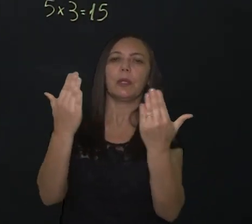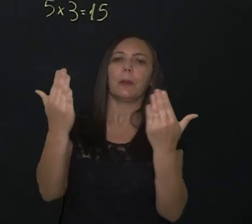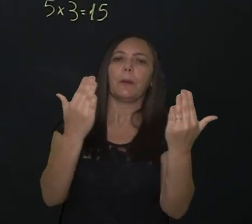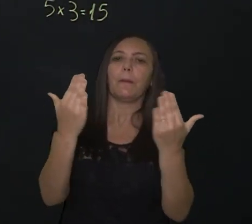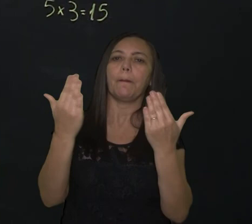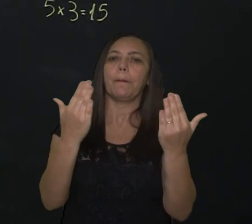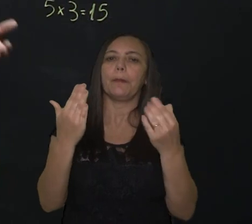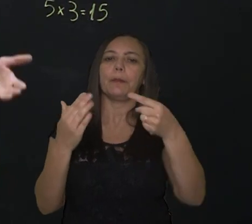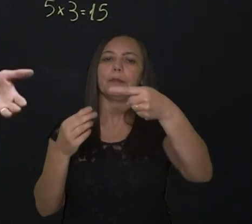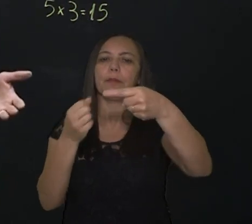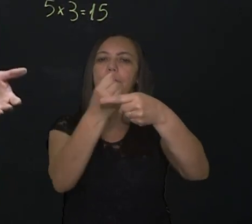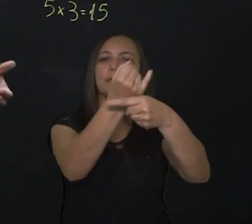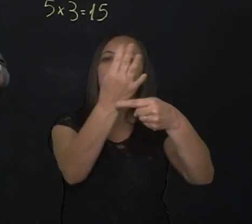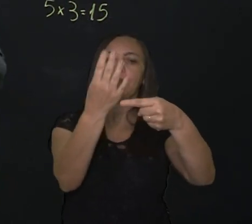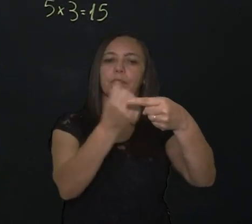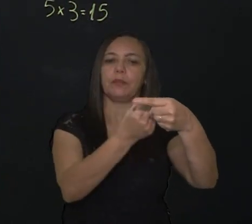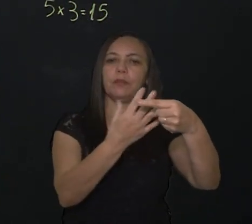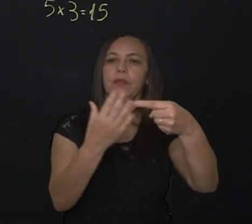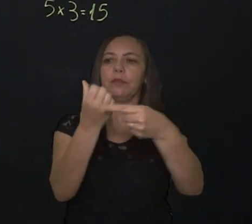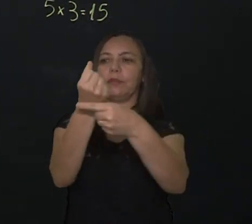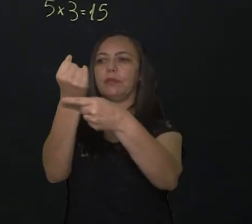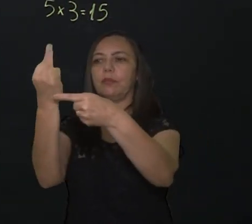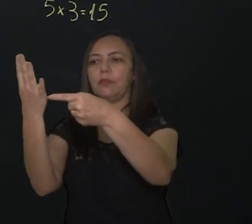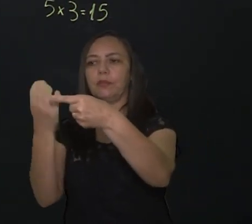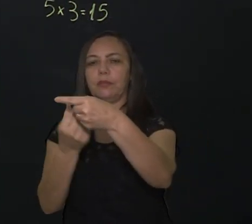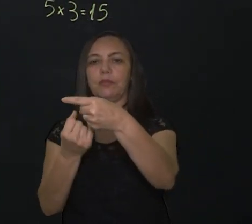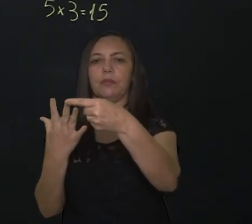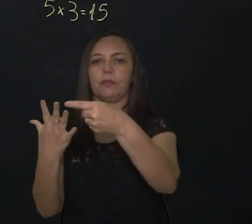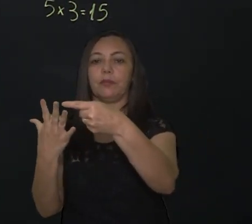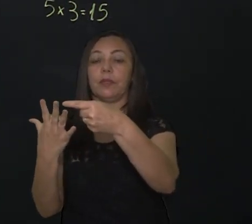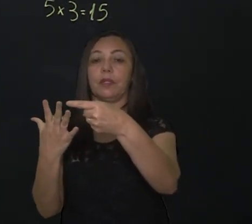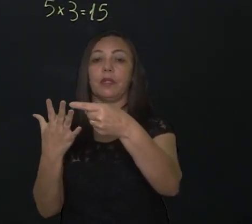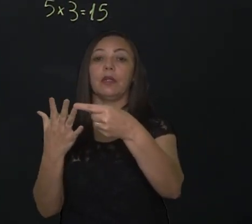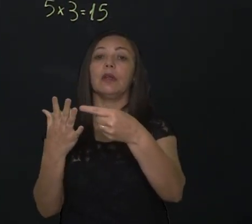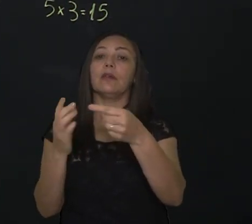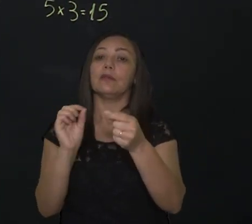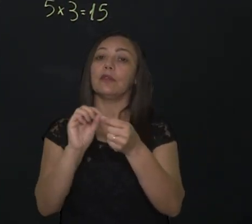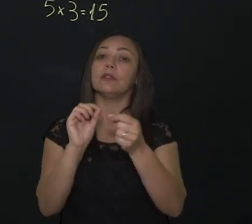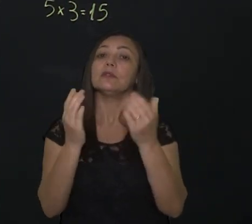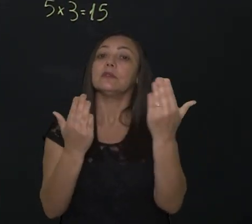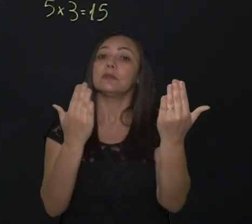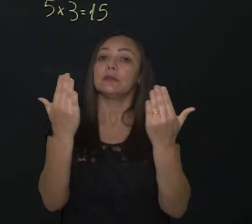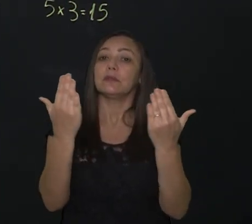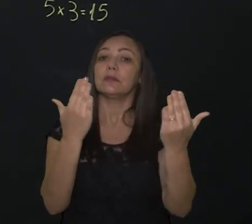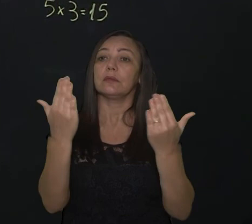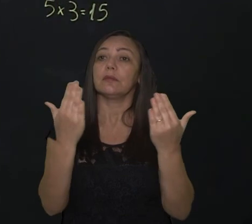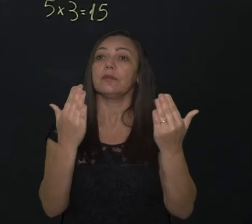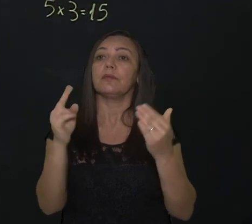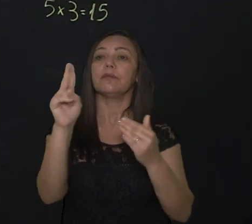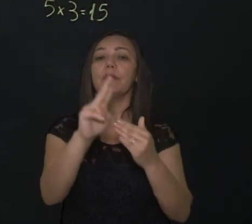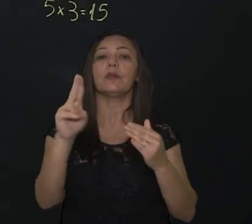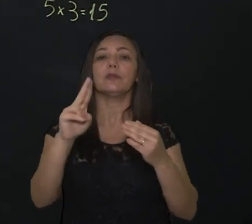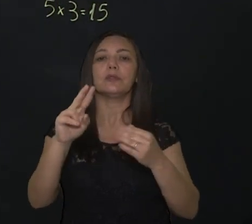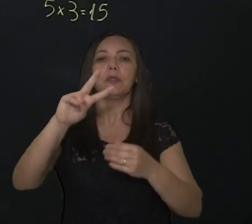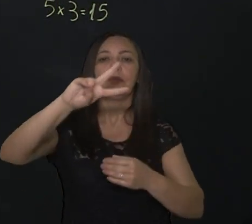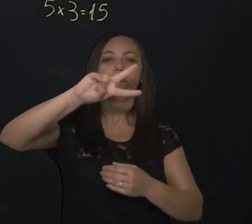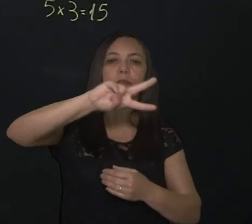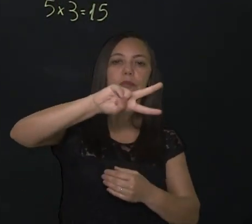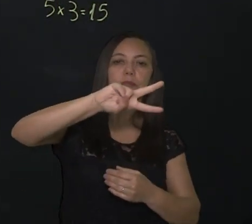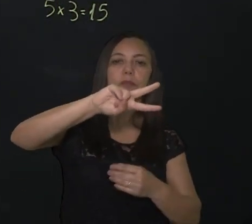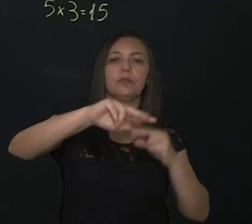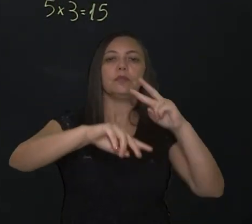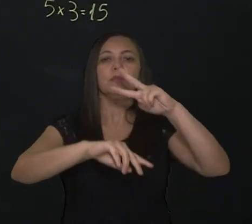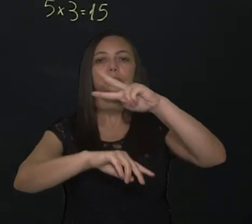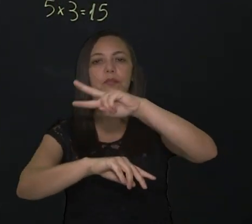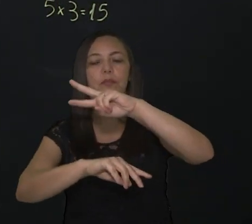a comparação entre frações, de modo que, para realizar essa comparação, eu vou utilizar